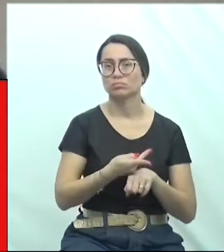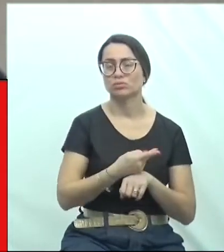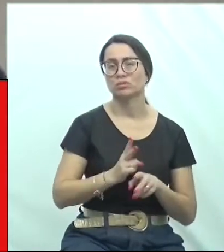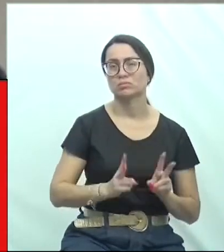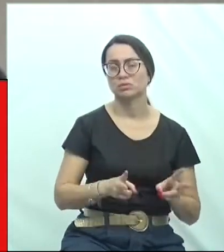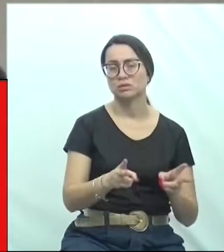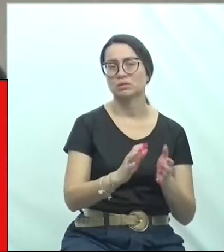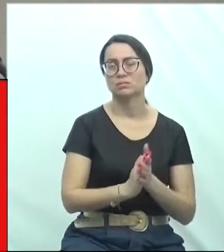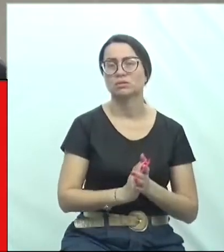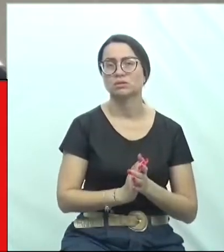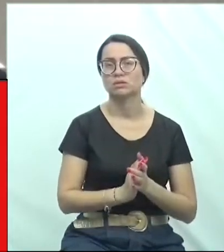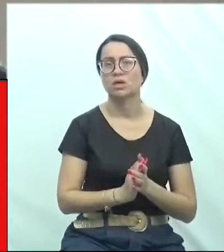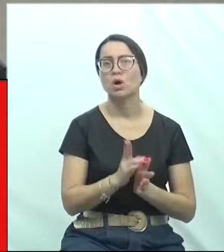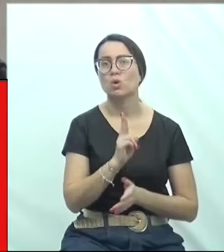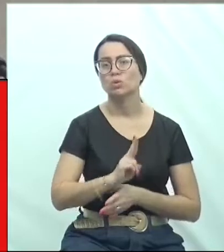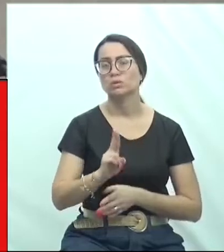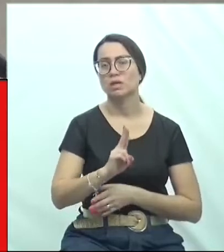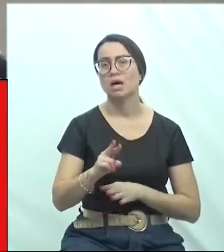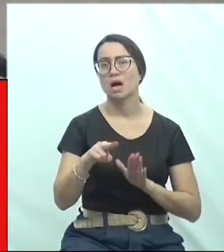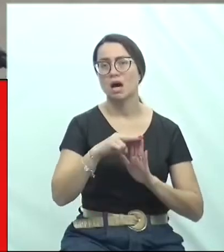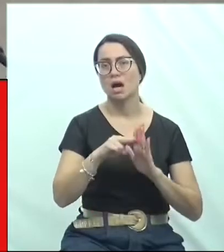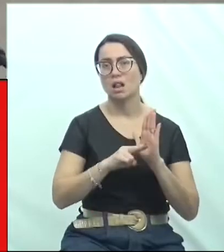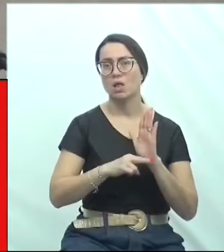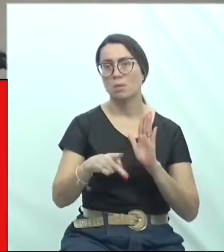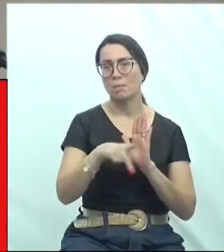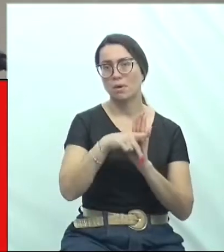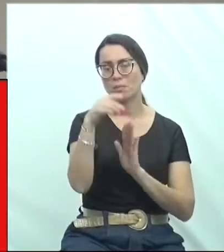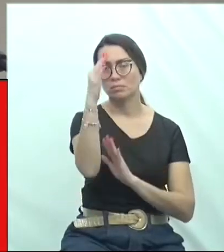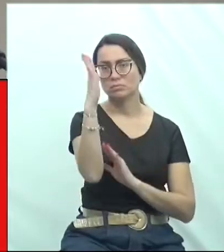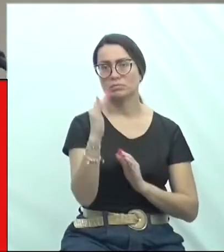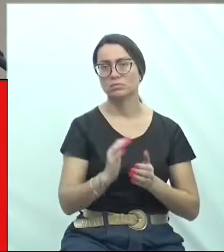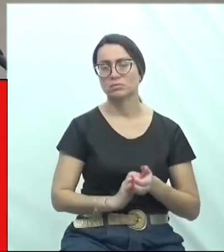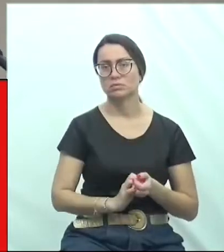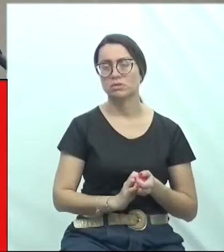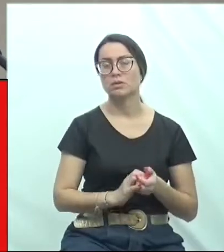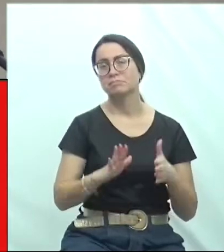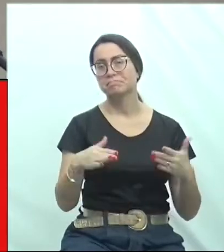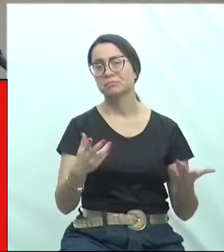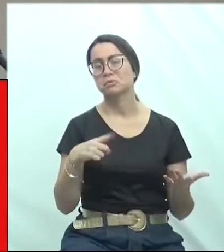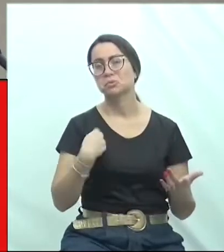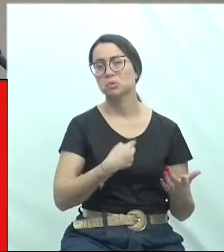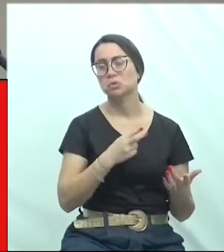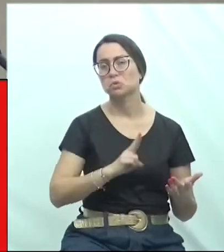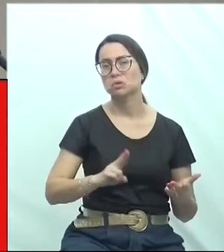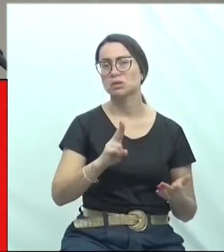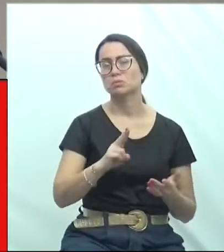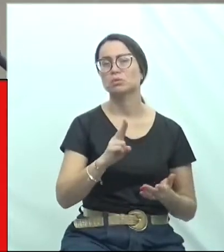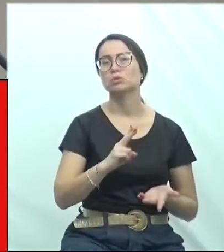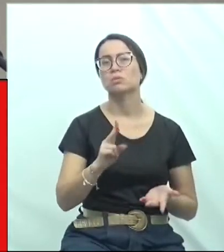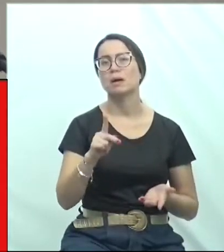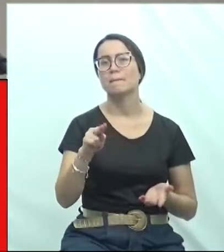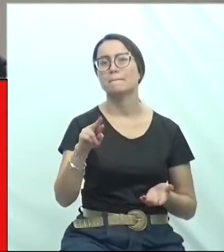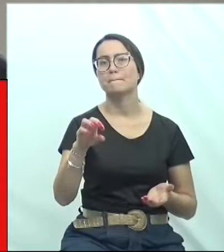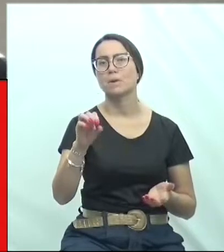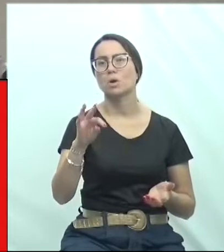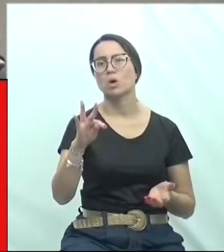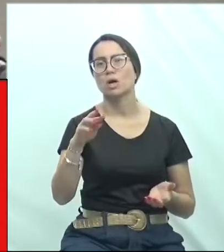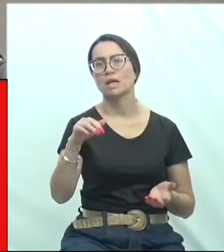utilizar as normas nacionais. Né? Tanto que a gente utiliza uma portaria do Ministério da Saúde, tá? Que é a 888, que fala